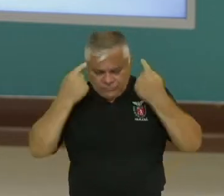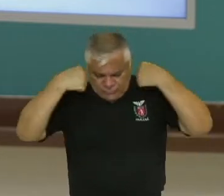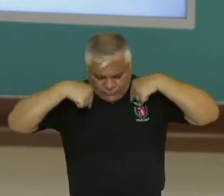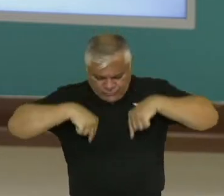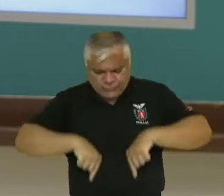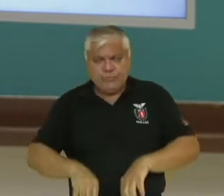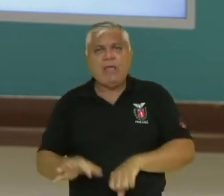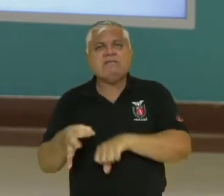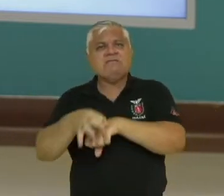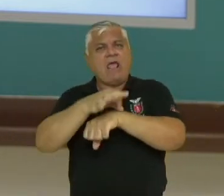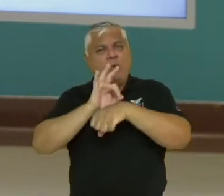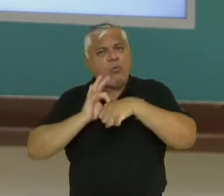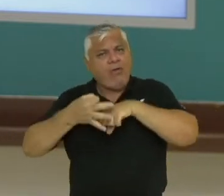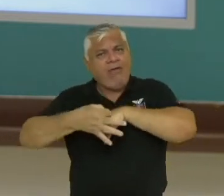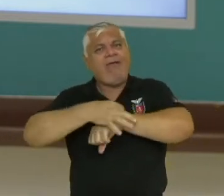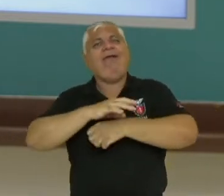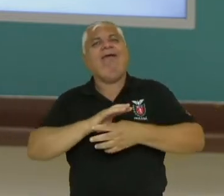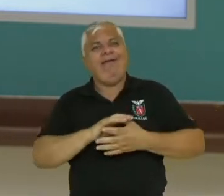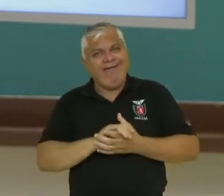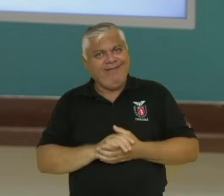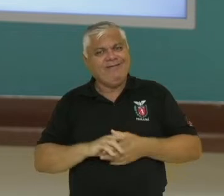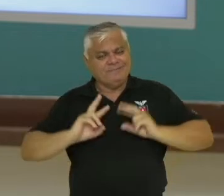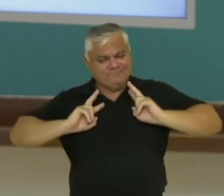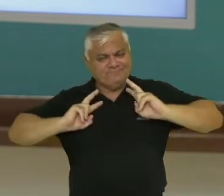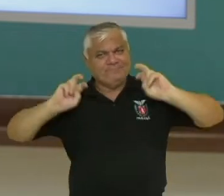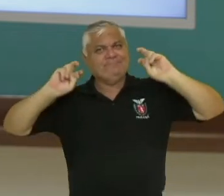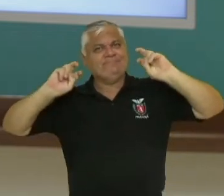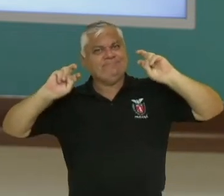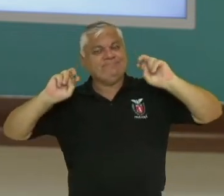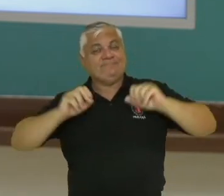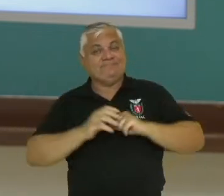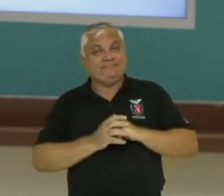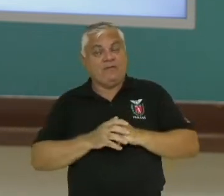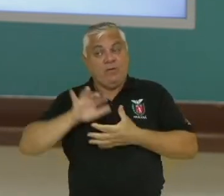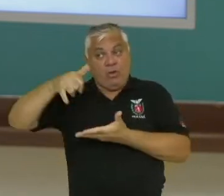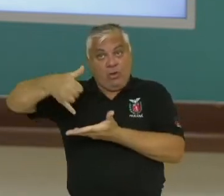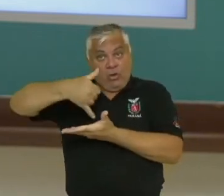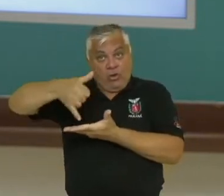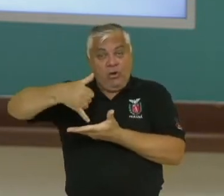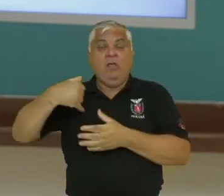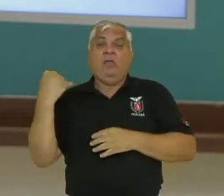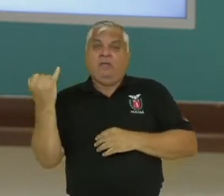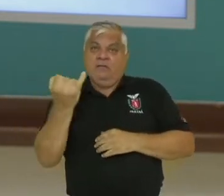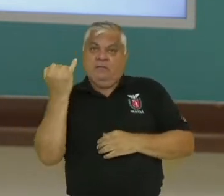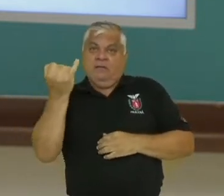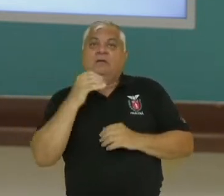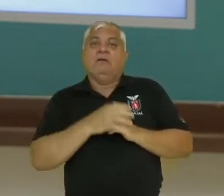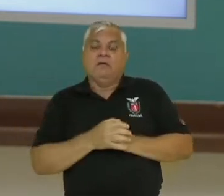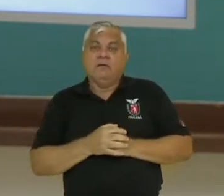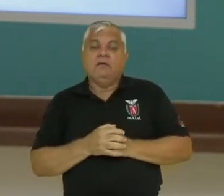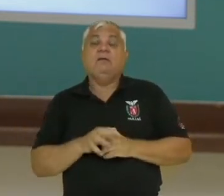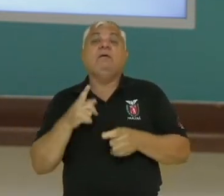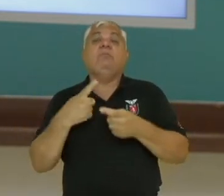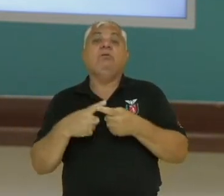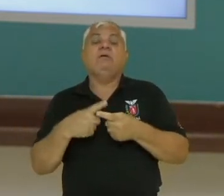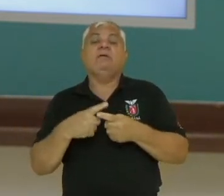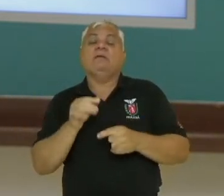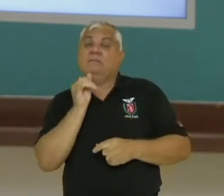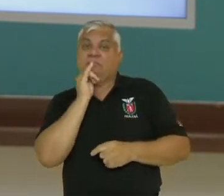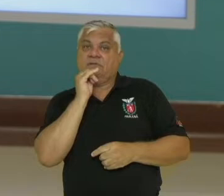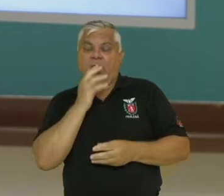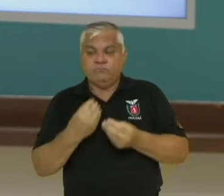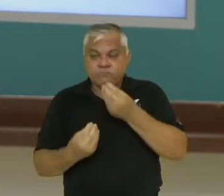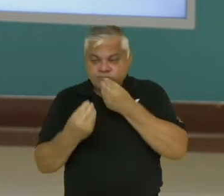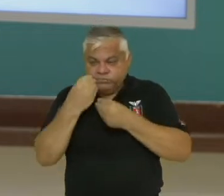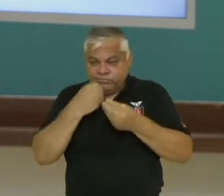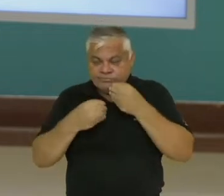células. Somos. Então perceba como a ingestão de lipídios é importante. Porque na constituição